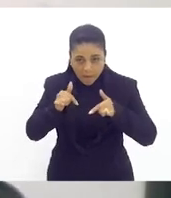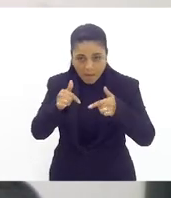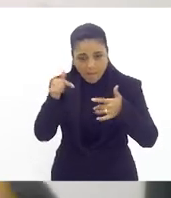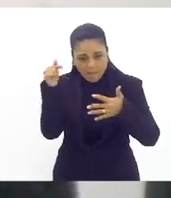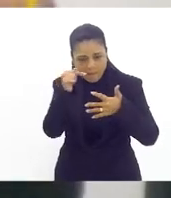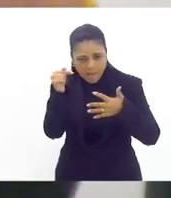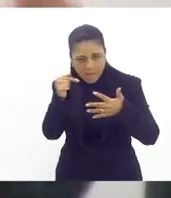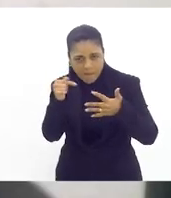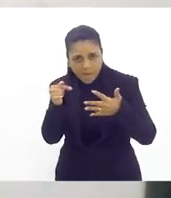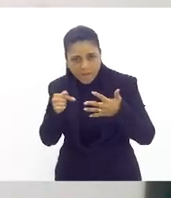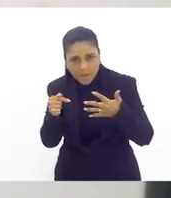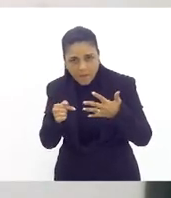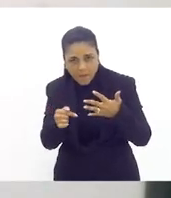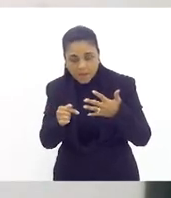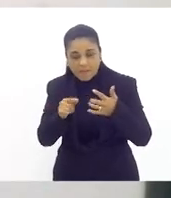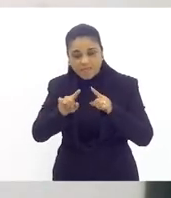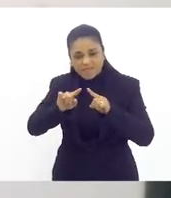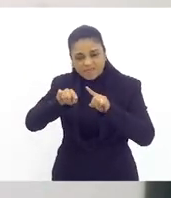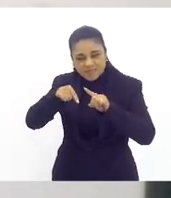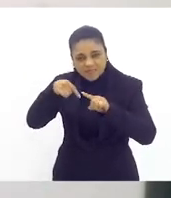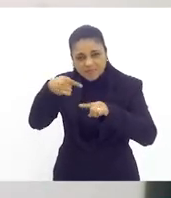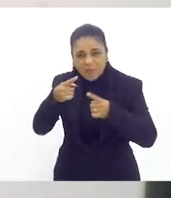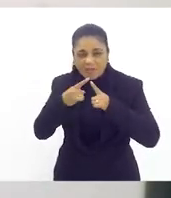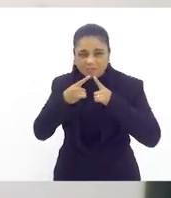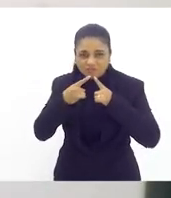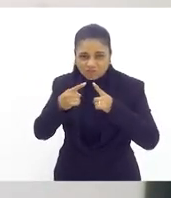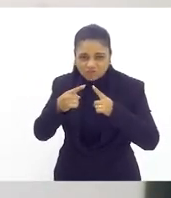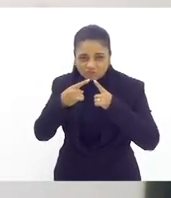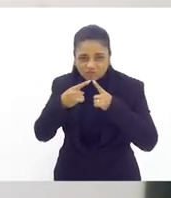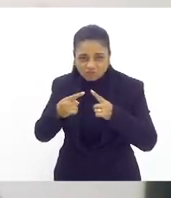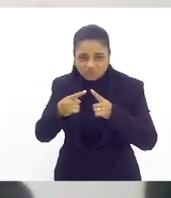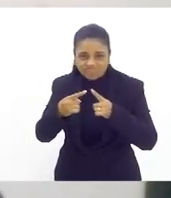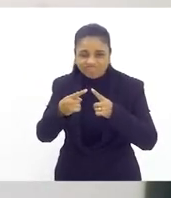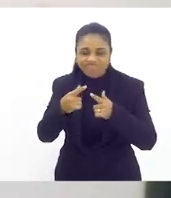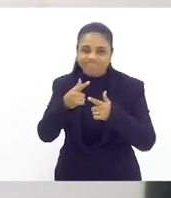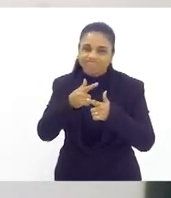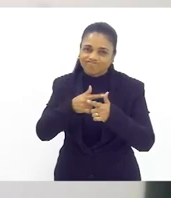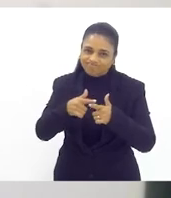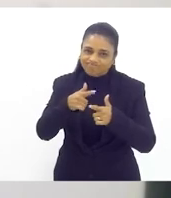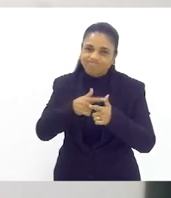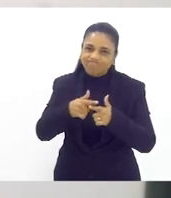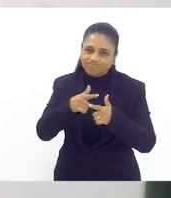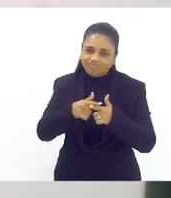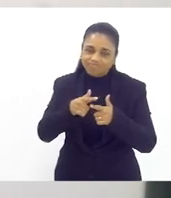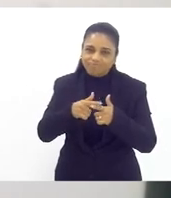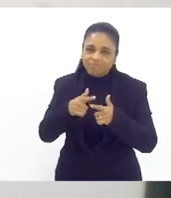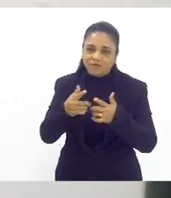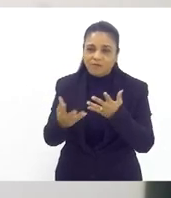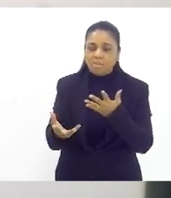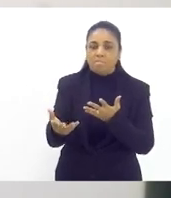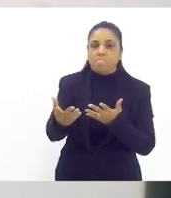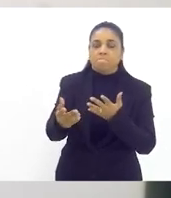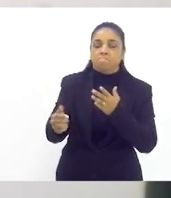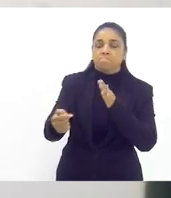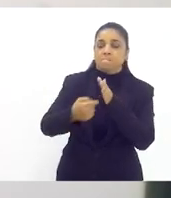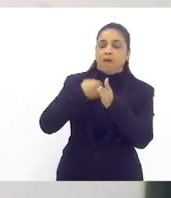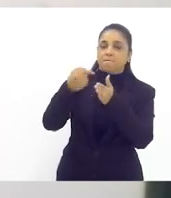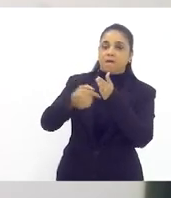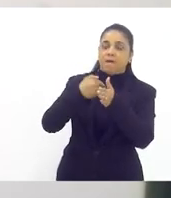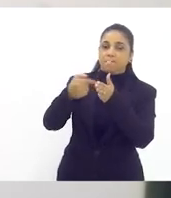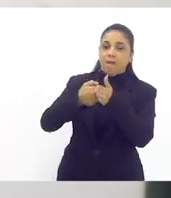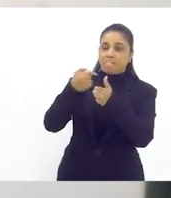para depois você se abrir para um diálogo pode dar problema na que vai vir de demanda depois isso vai chocar um tanto